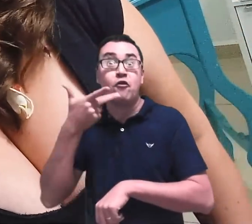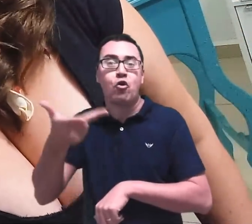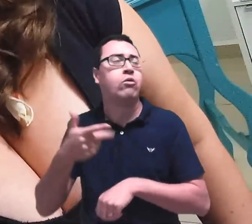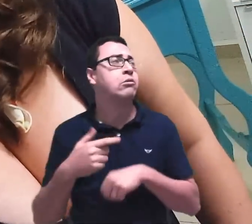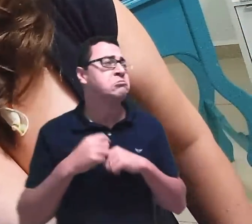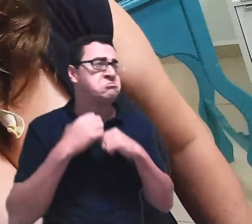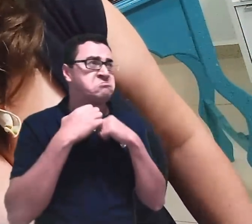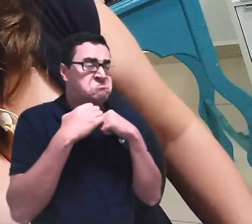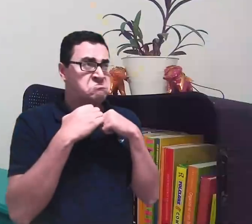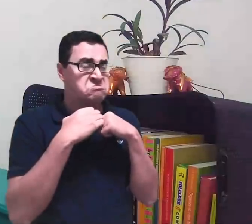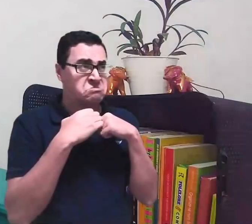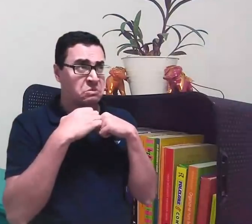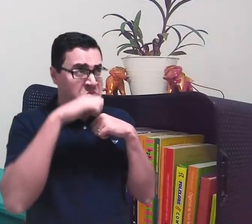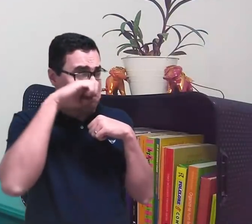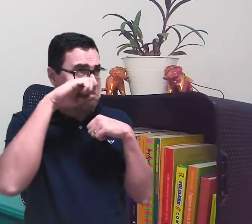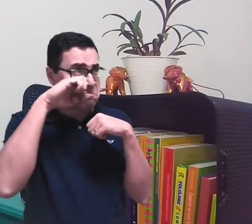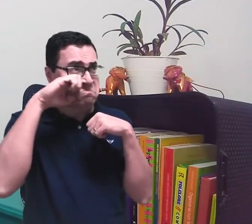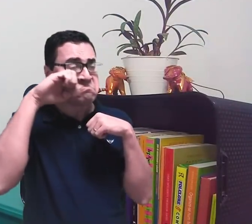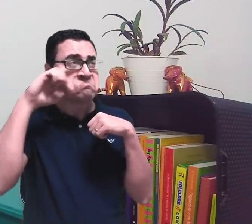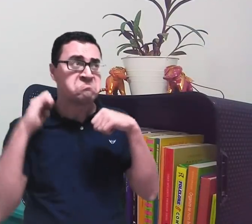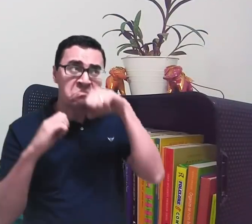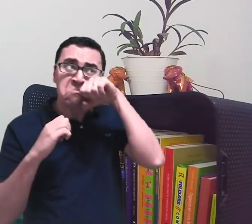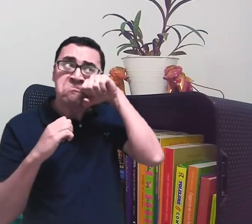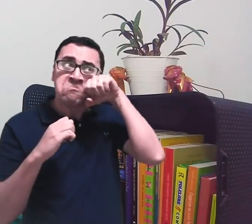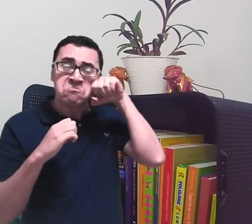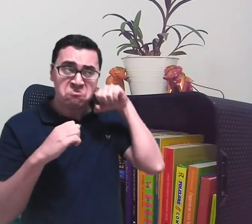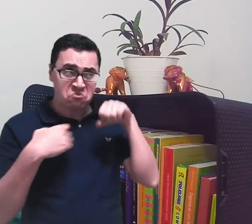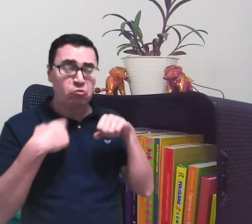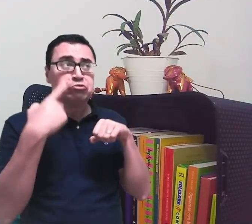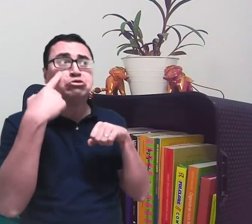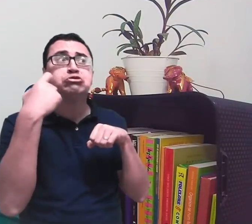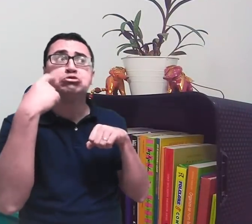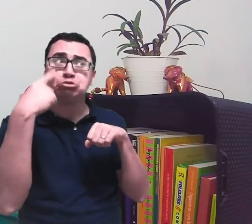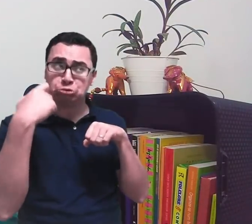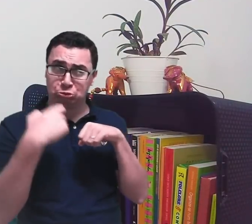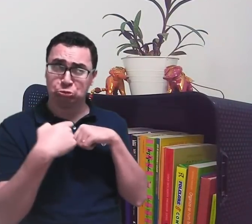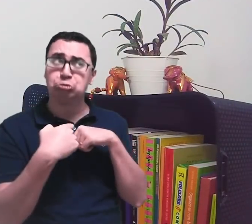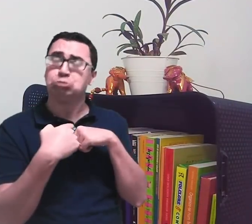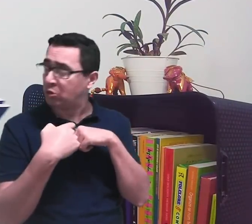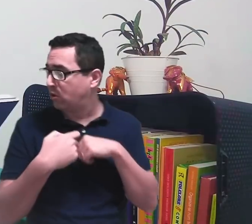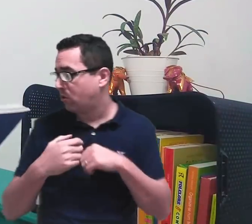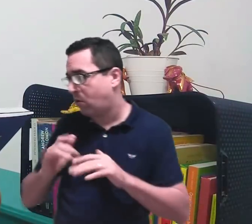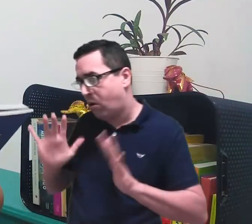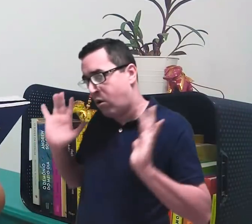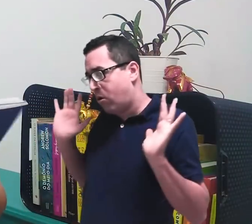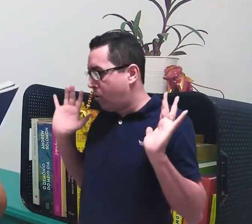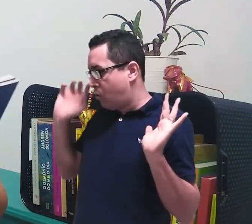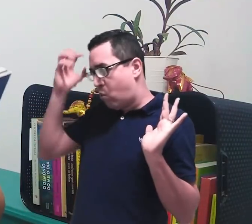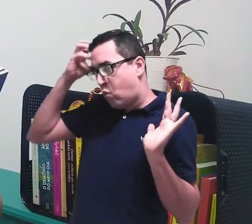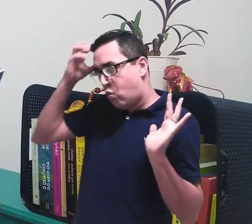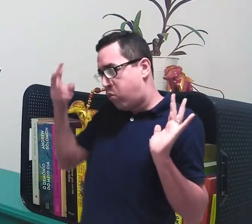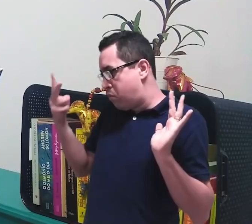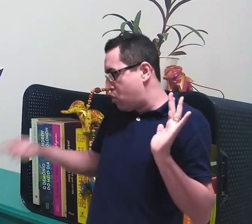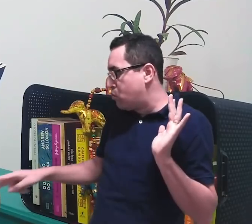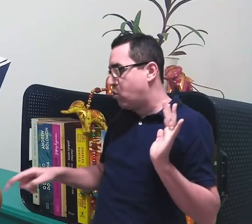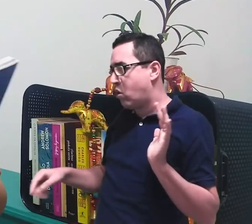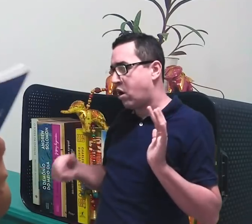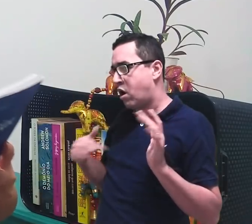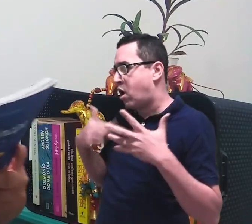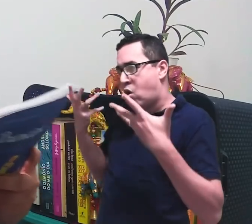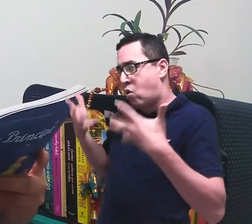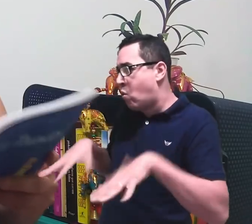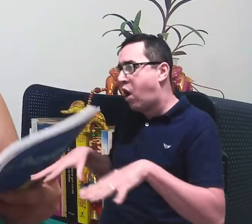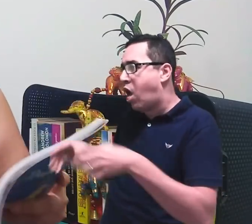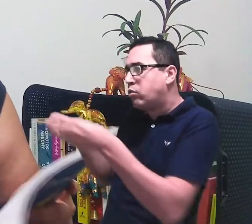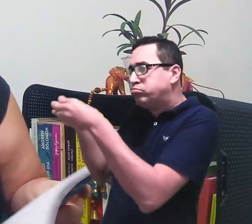eu vou chorar. A culpa é sua, disse o Pequeno Príncipe. Eu não queria lhe fazer mal. Foi